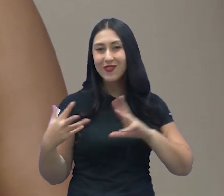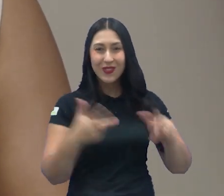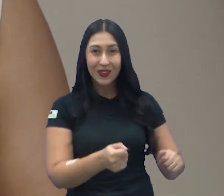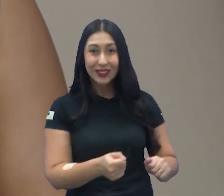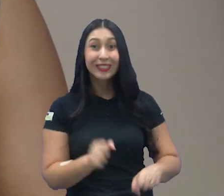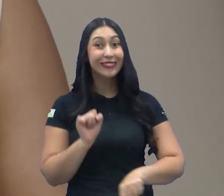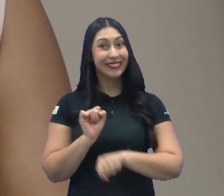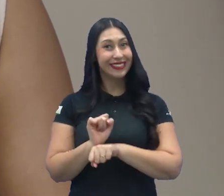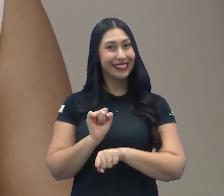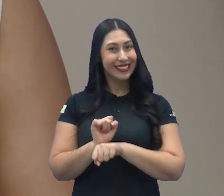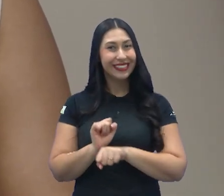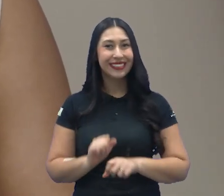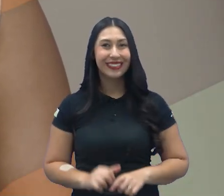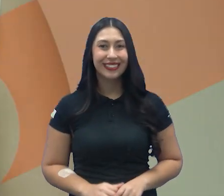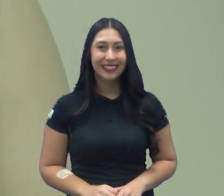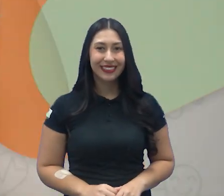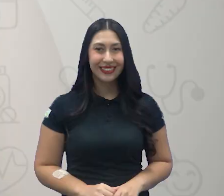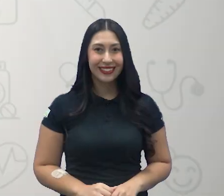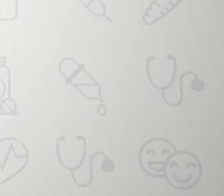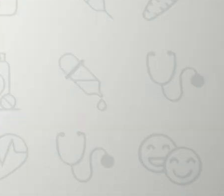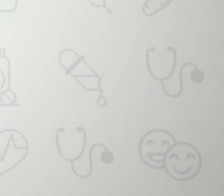já já, fica aí.